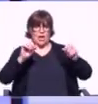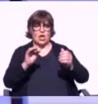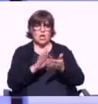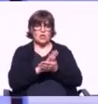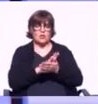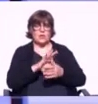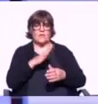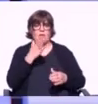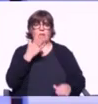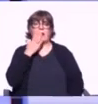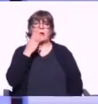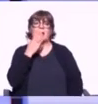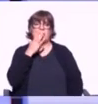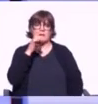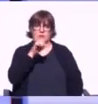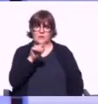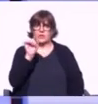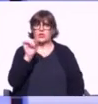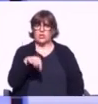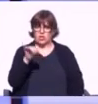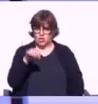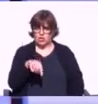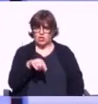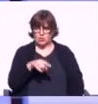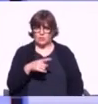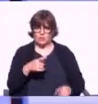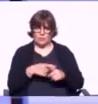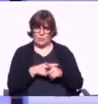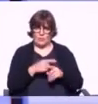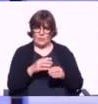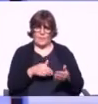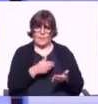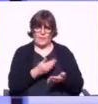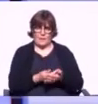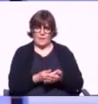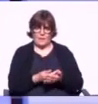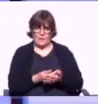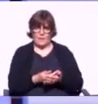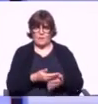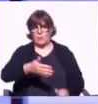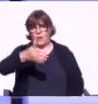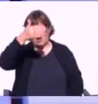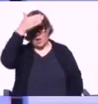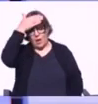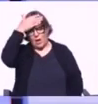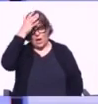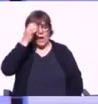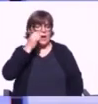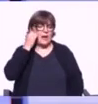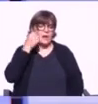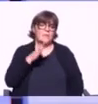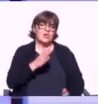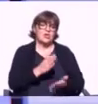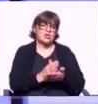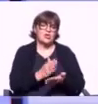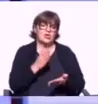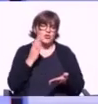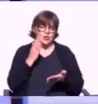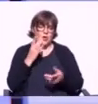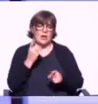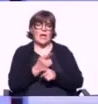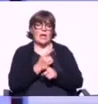cântico, isso sim seria motivo para cair o Carmo e a Trindade, mas não, são apenas